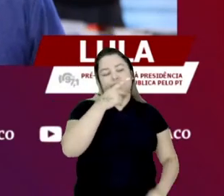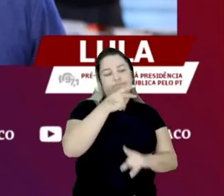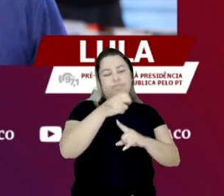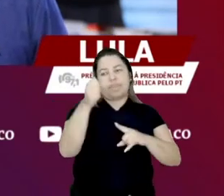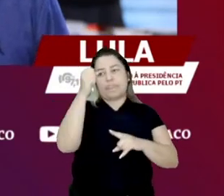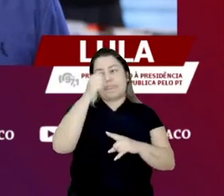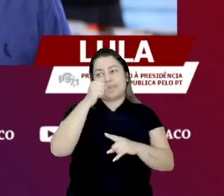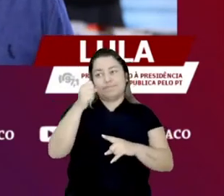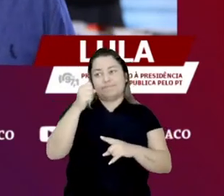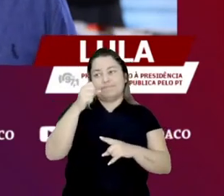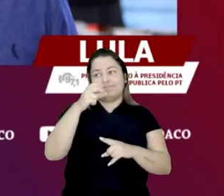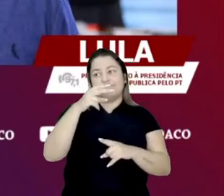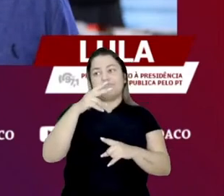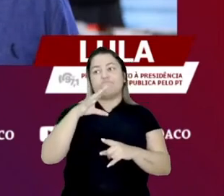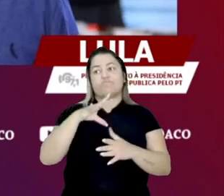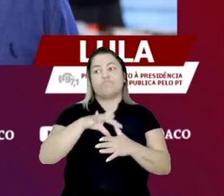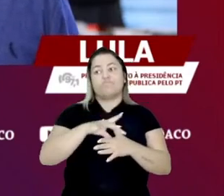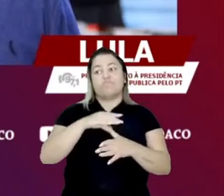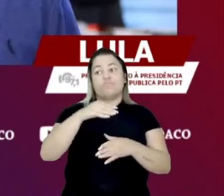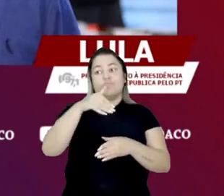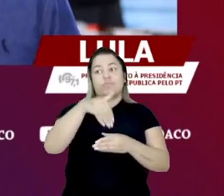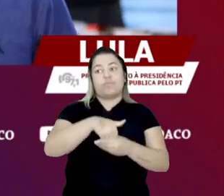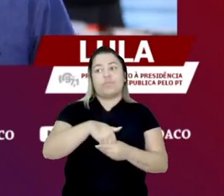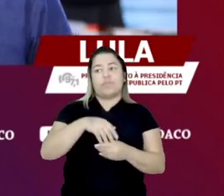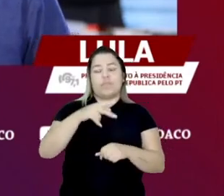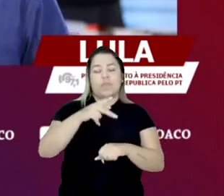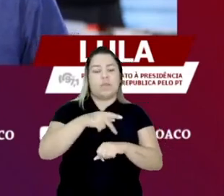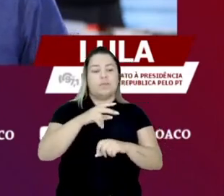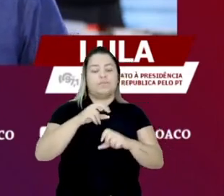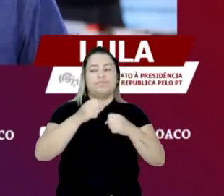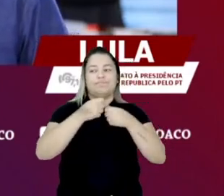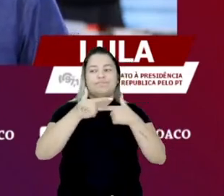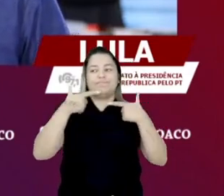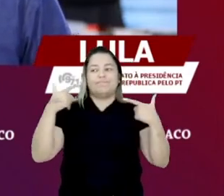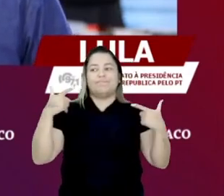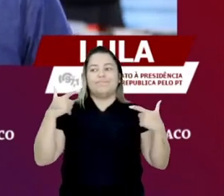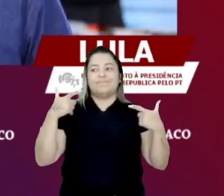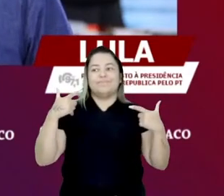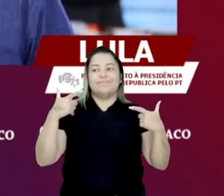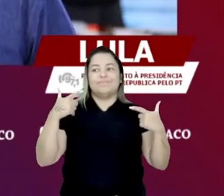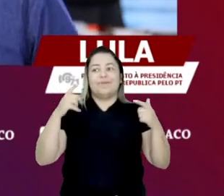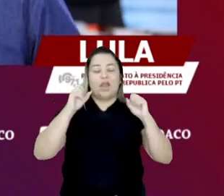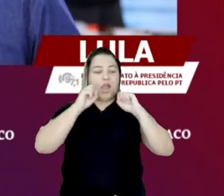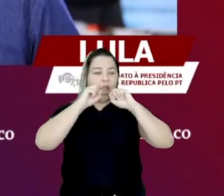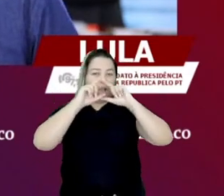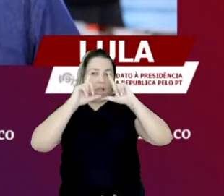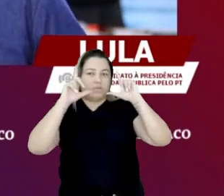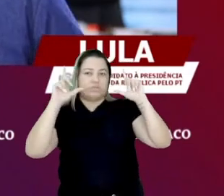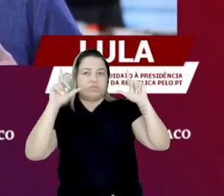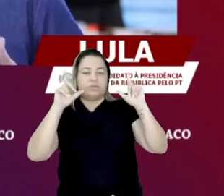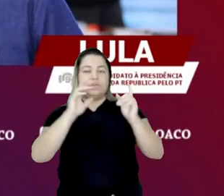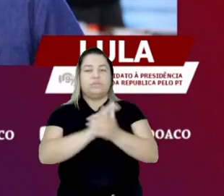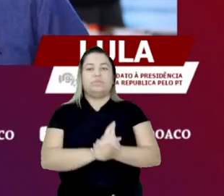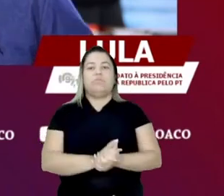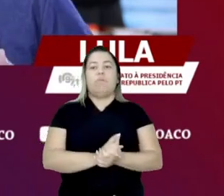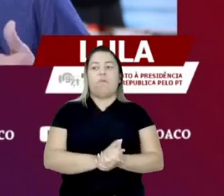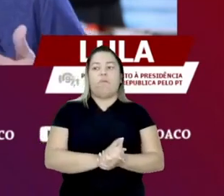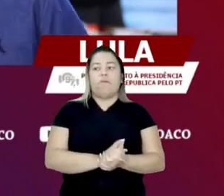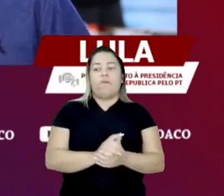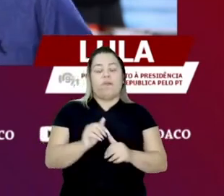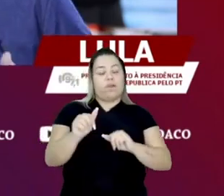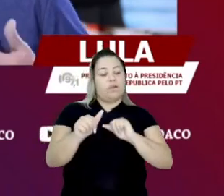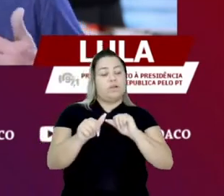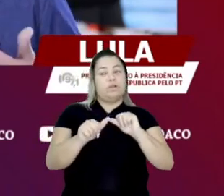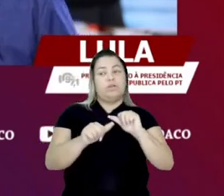eleições é esperança. O que ganhou as eleições vai ser o presidente que mais fez política de